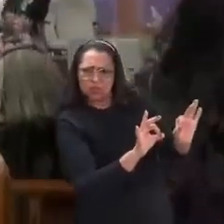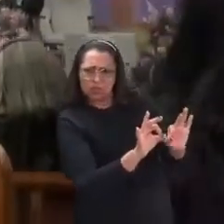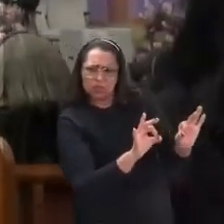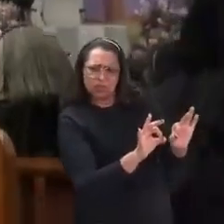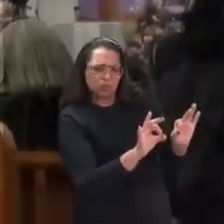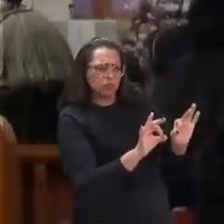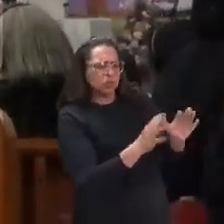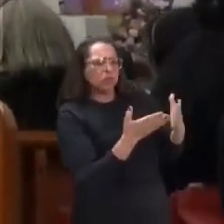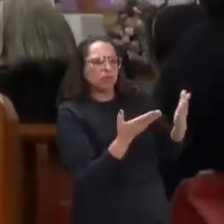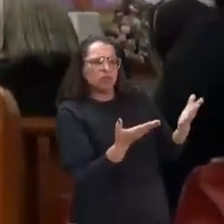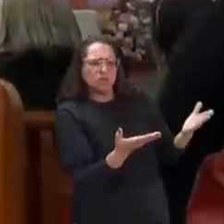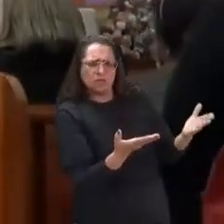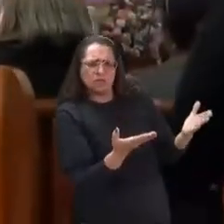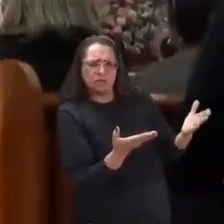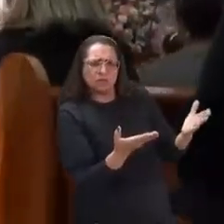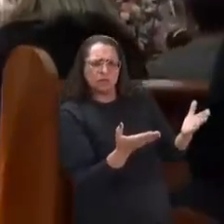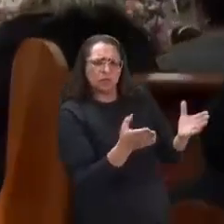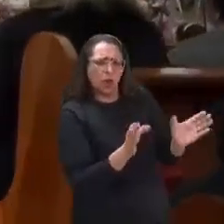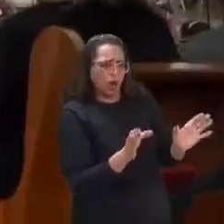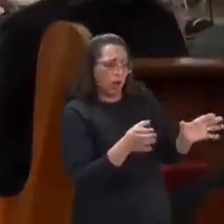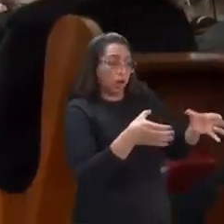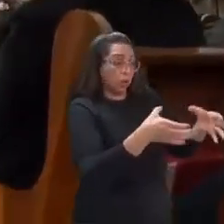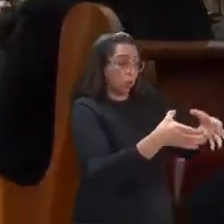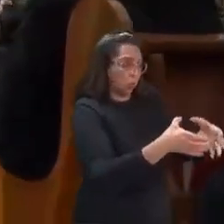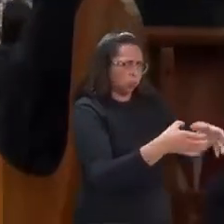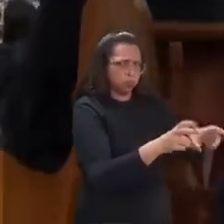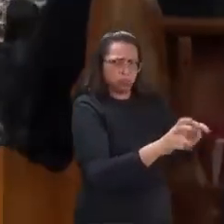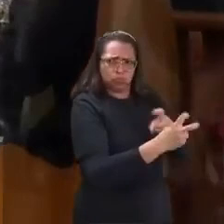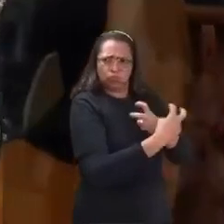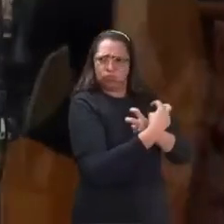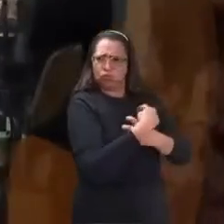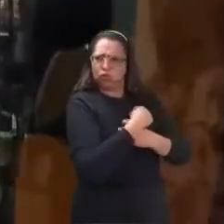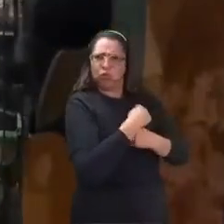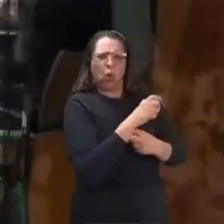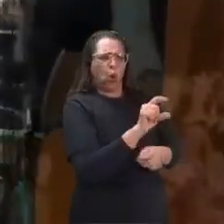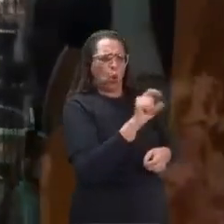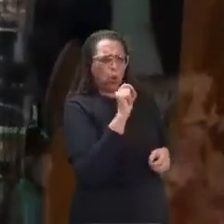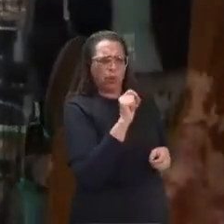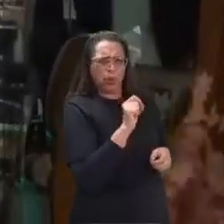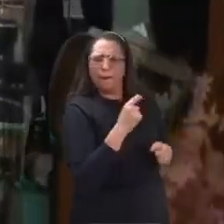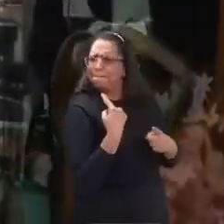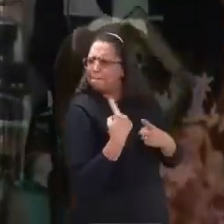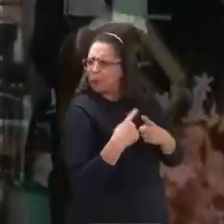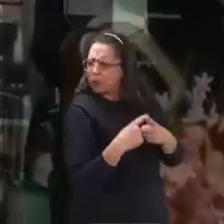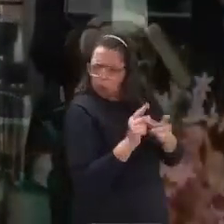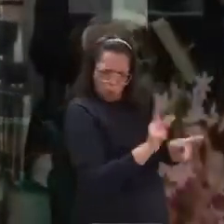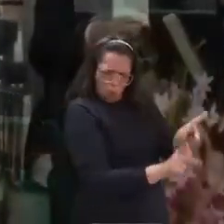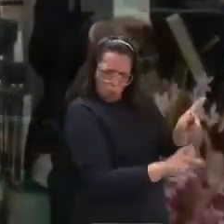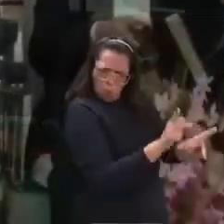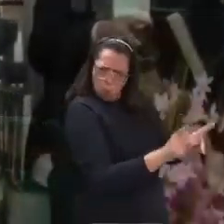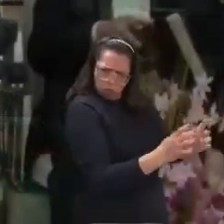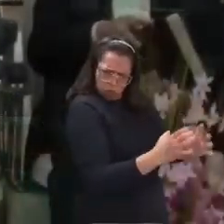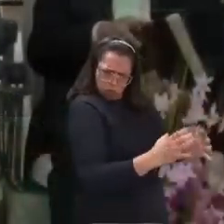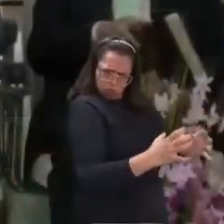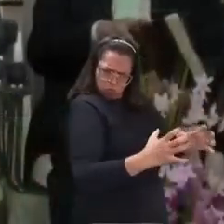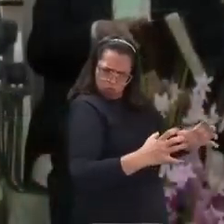egípcios. E disseram: o que é que esse povo tem que cresce mais do que nós?